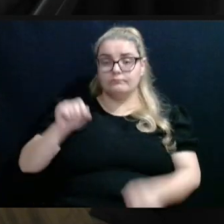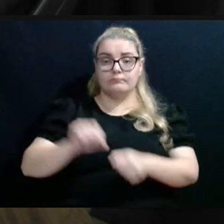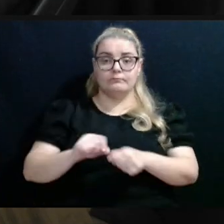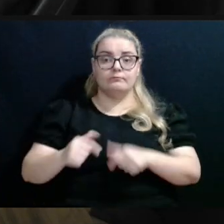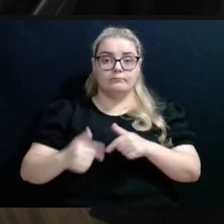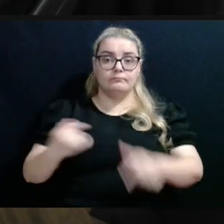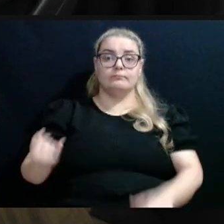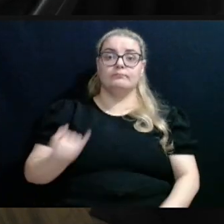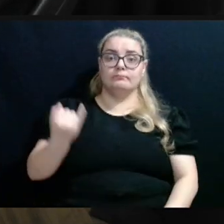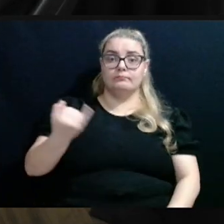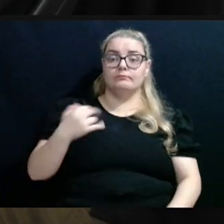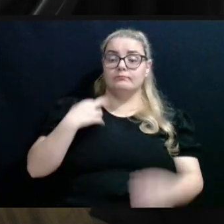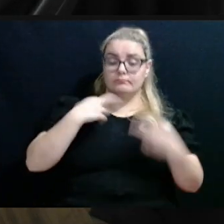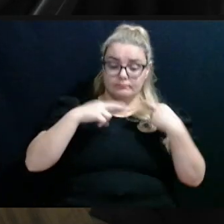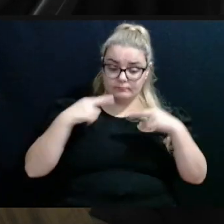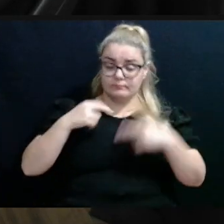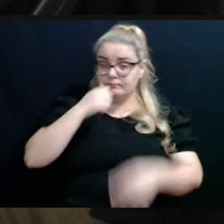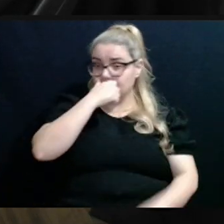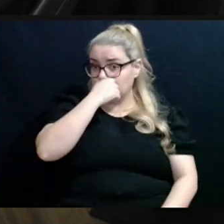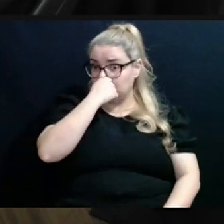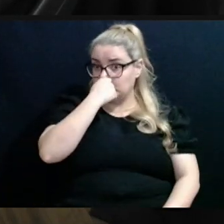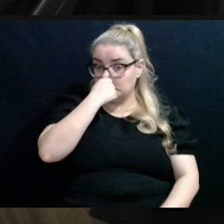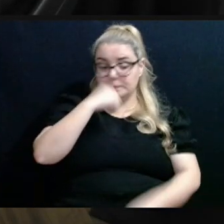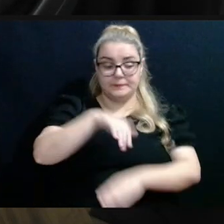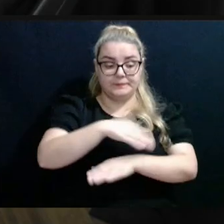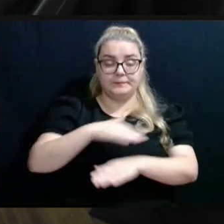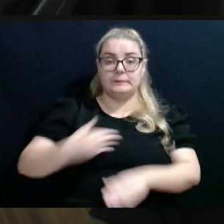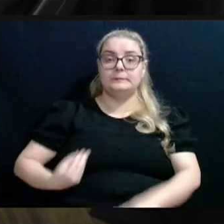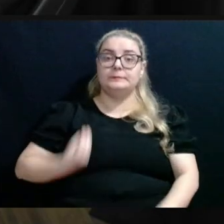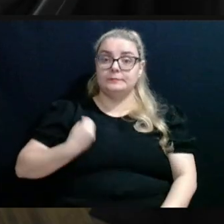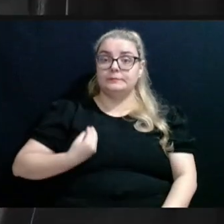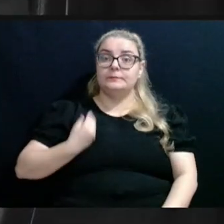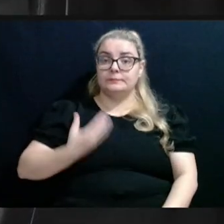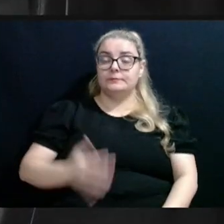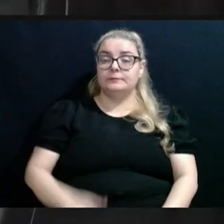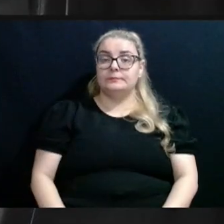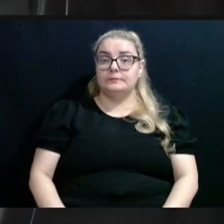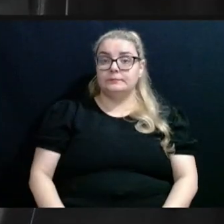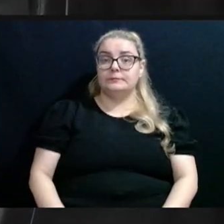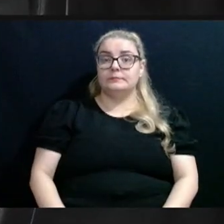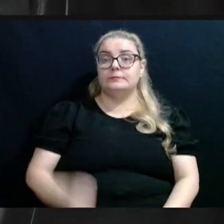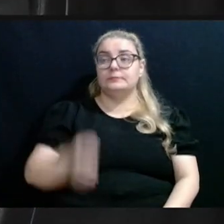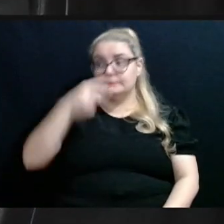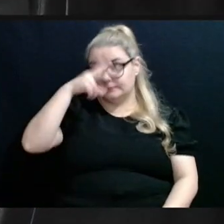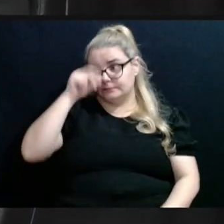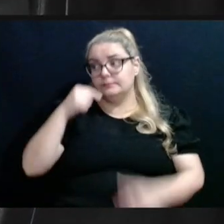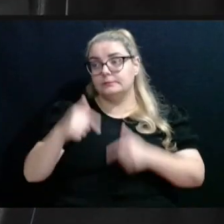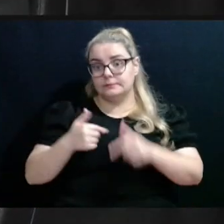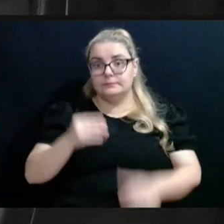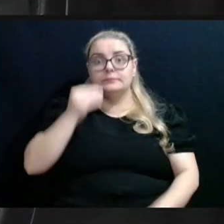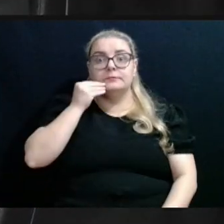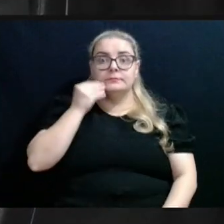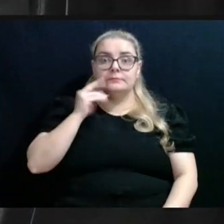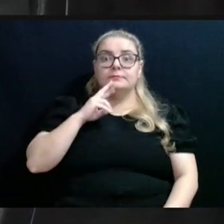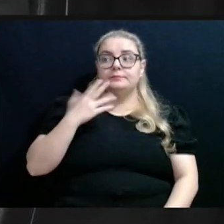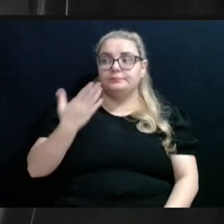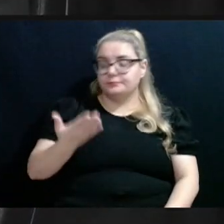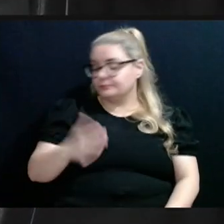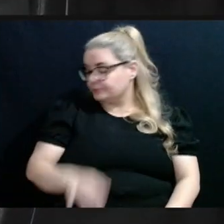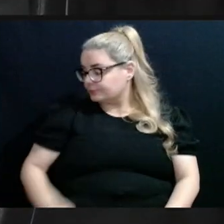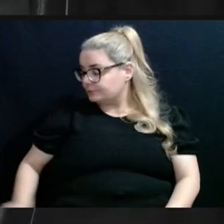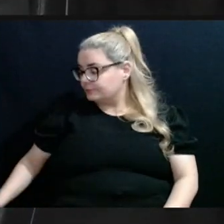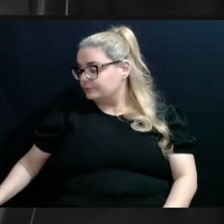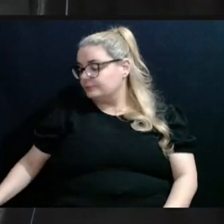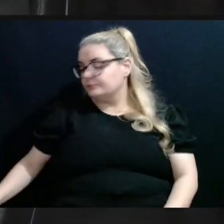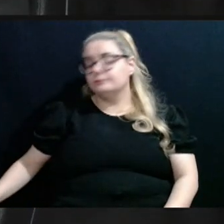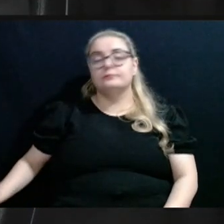dos moradores em condições de rua, mas o prefeito tem feito um trabalho para tentar resolver esse assunto. Quando a gente